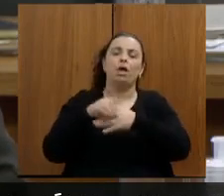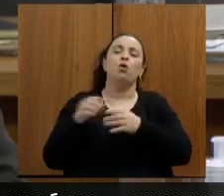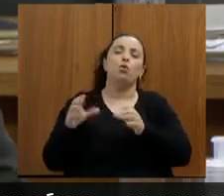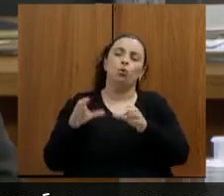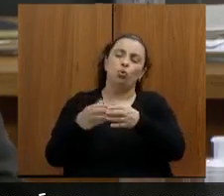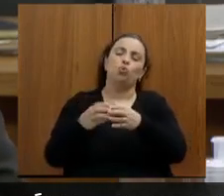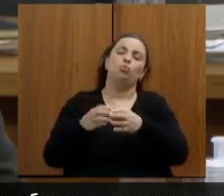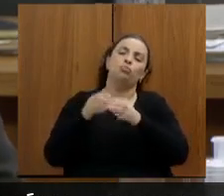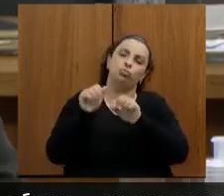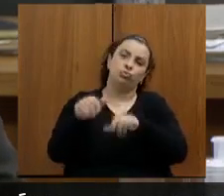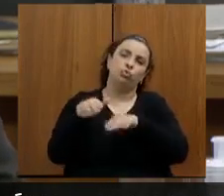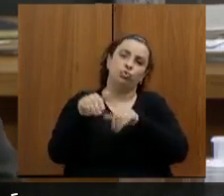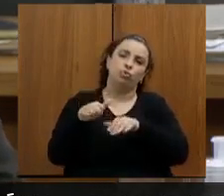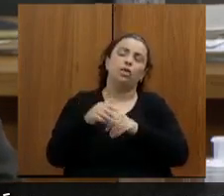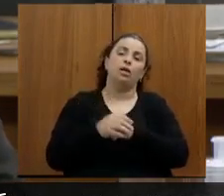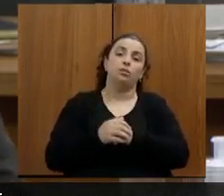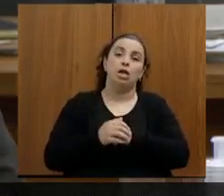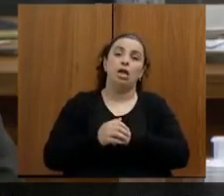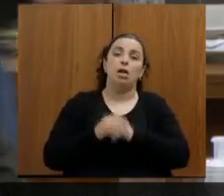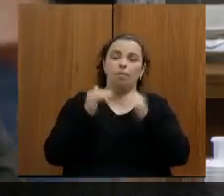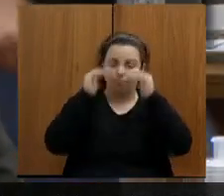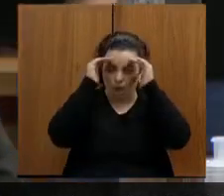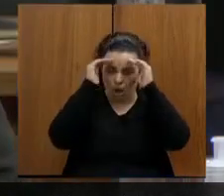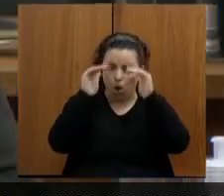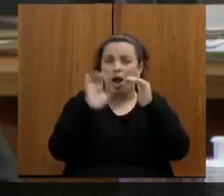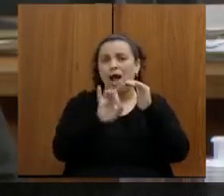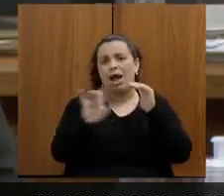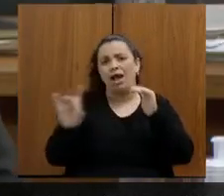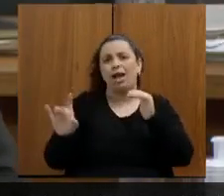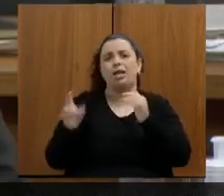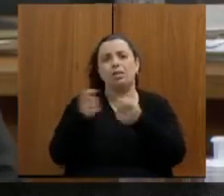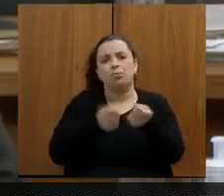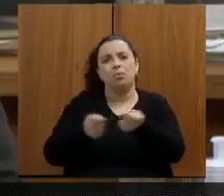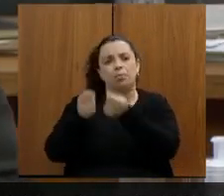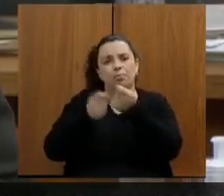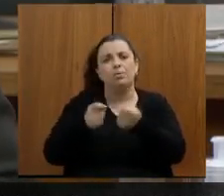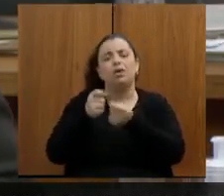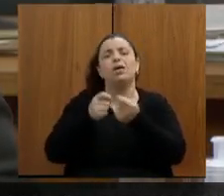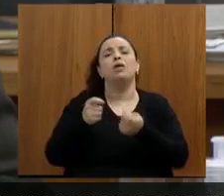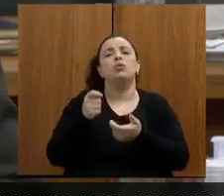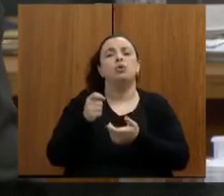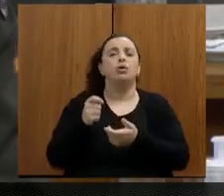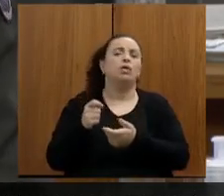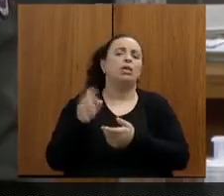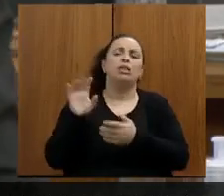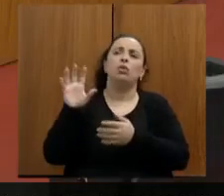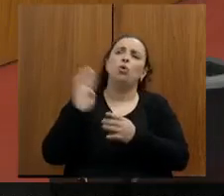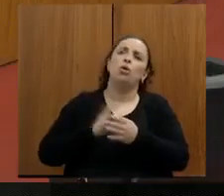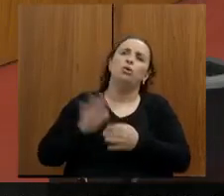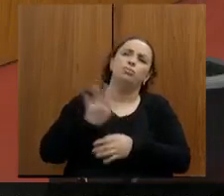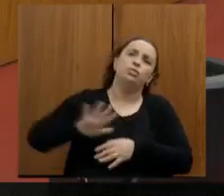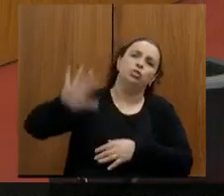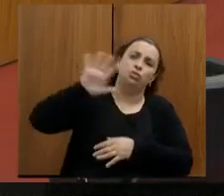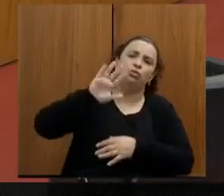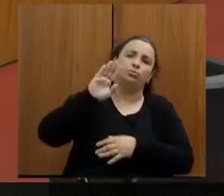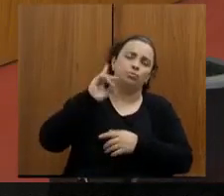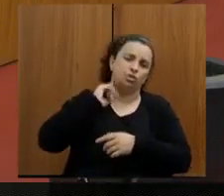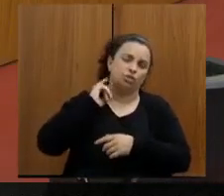respeito a cada Bombeiro Militar em cada ponto do Estado de Minas Gerais Muito Obrigado